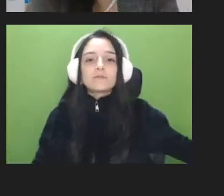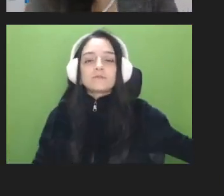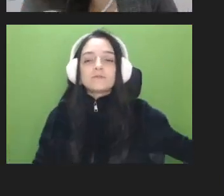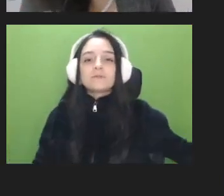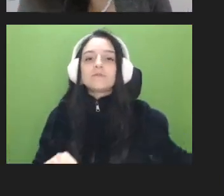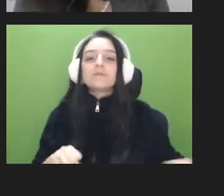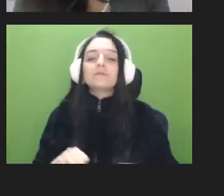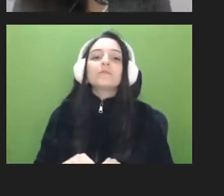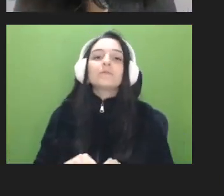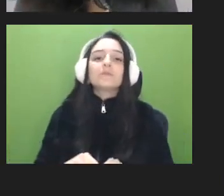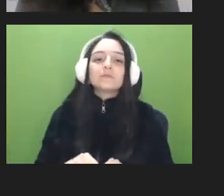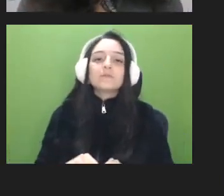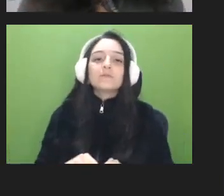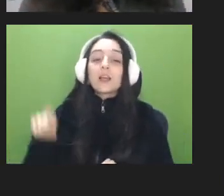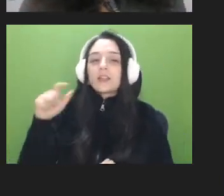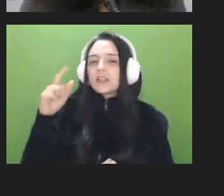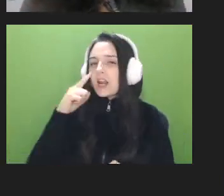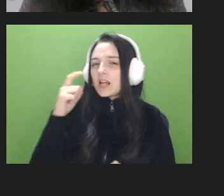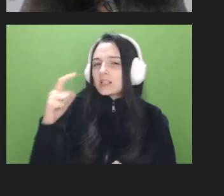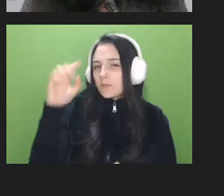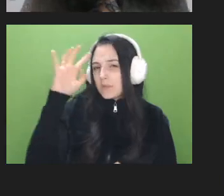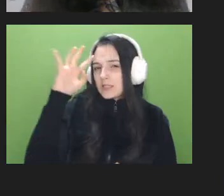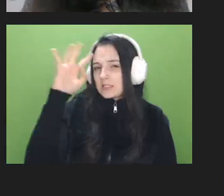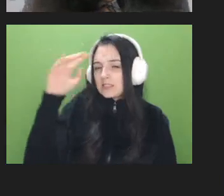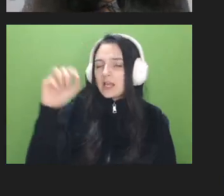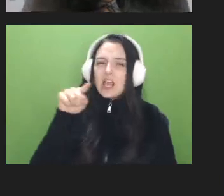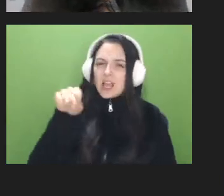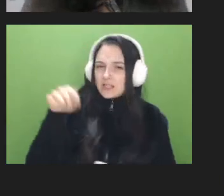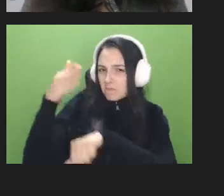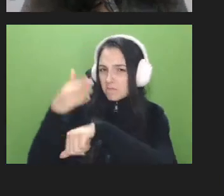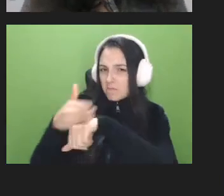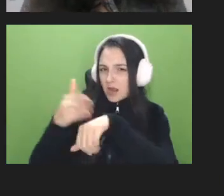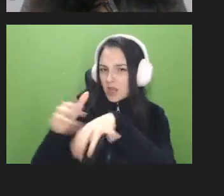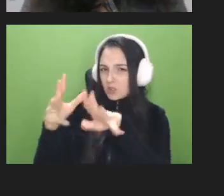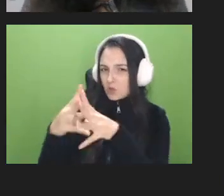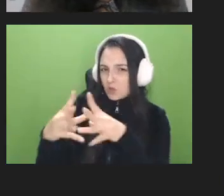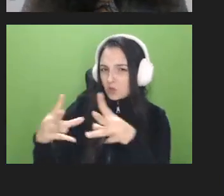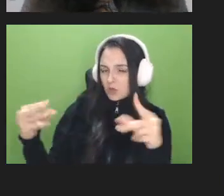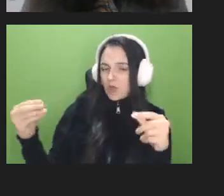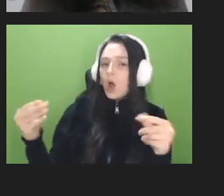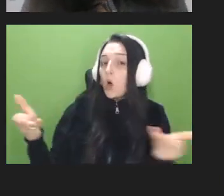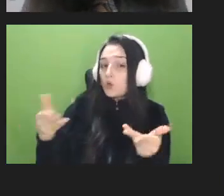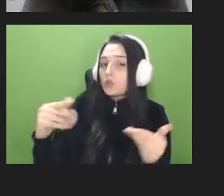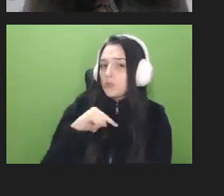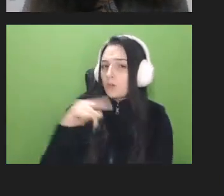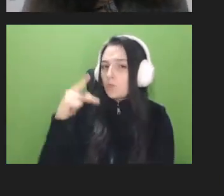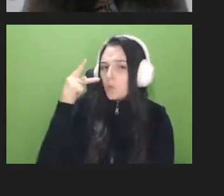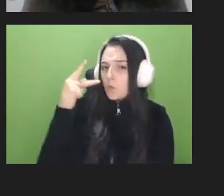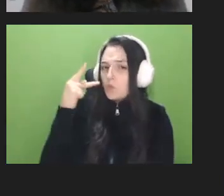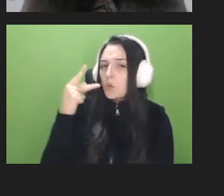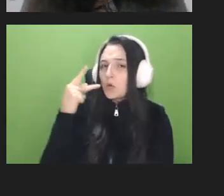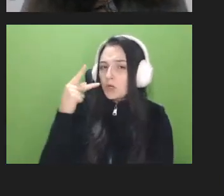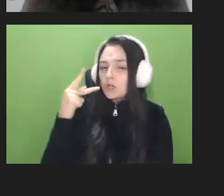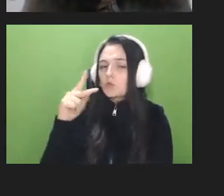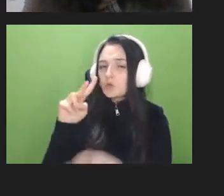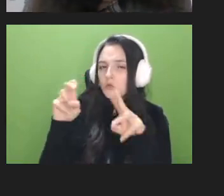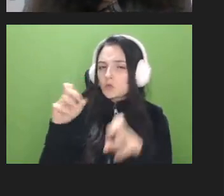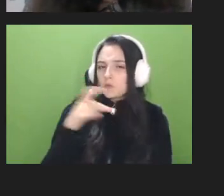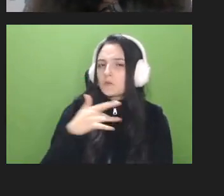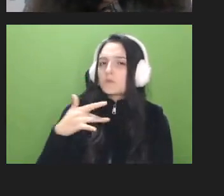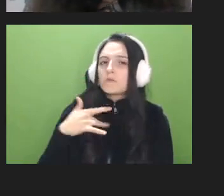essas práticas elas se dissiparam? Né? Hoje a gente tem algumas políticas públicas de saúde que dão conta de pensar o cuidado da liberdade, né? A